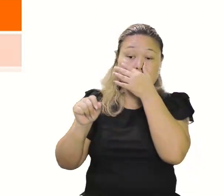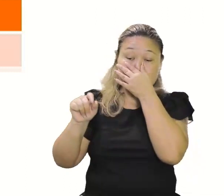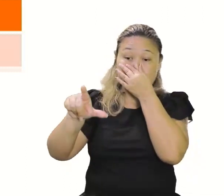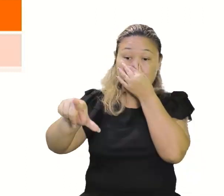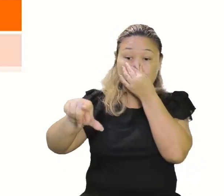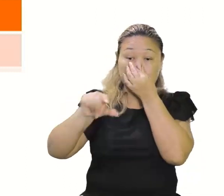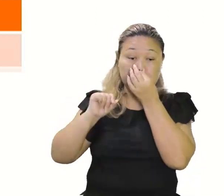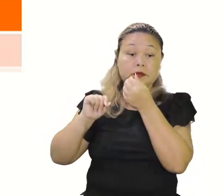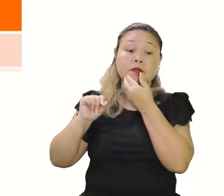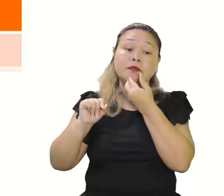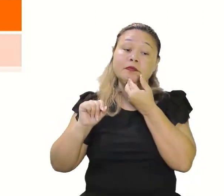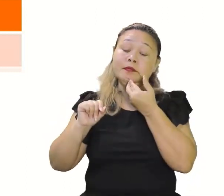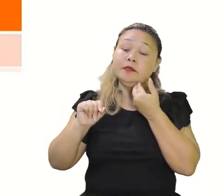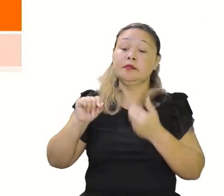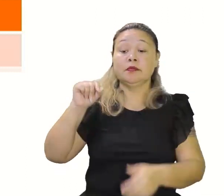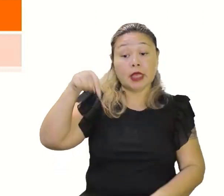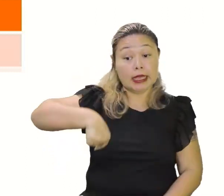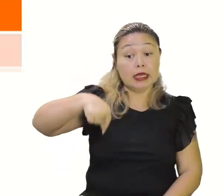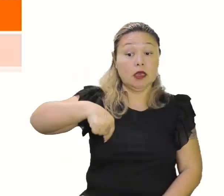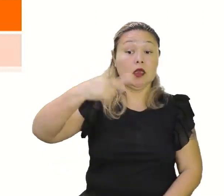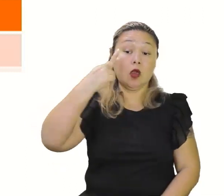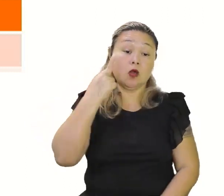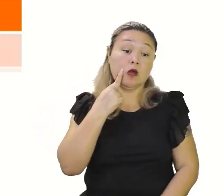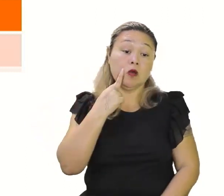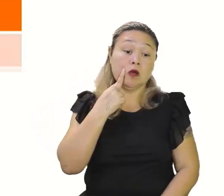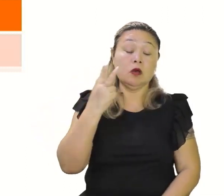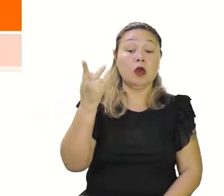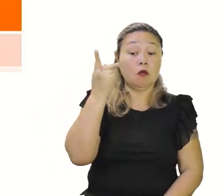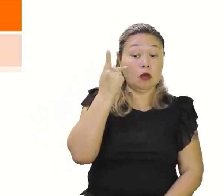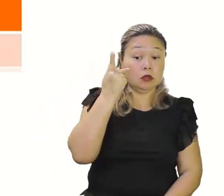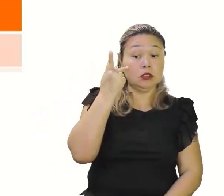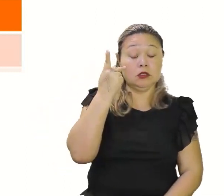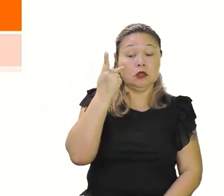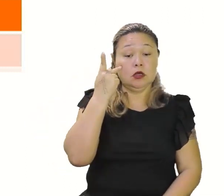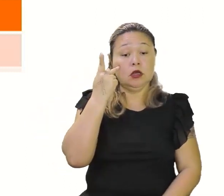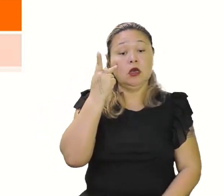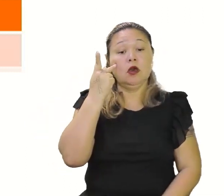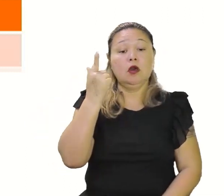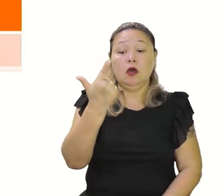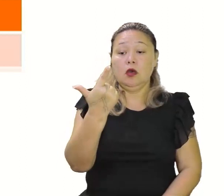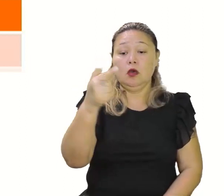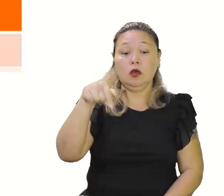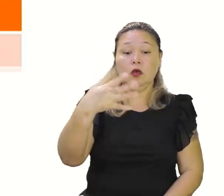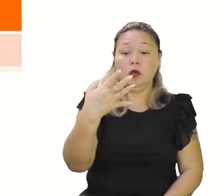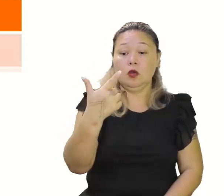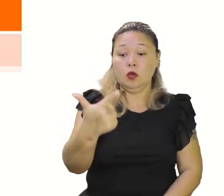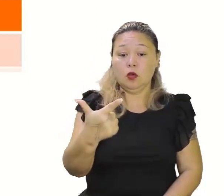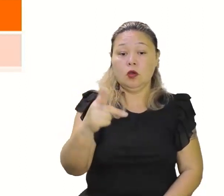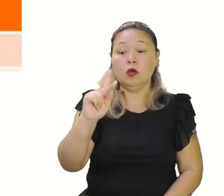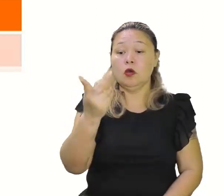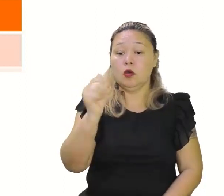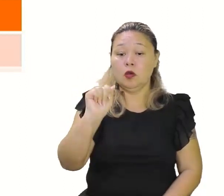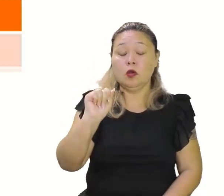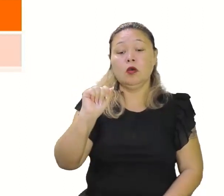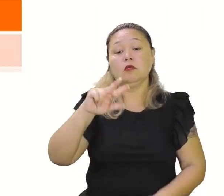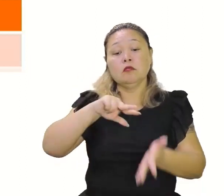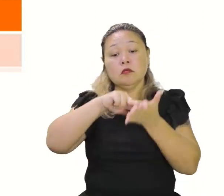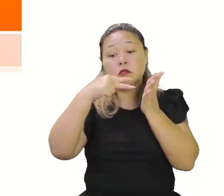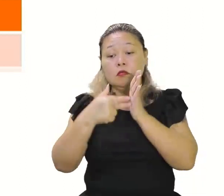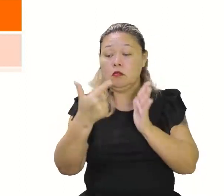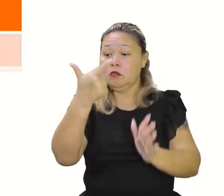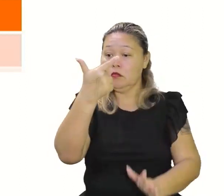preferem usar aqui em Rondônia o alqueire paulista, né? Que é 2,42 hectares, equivalendo aí